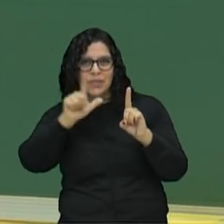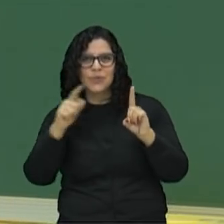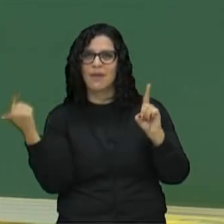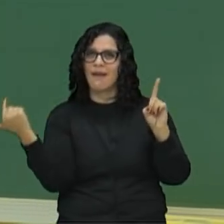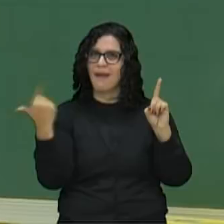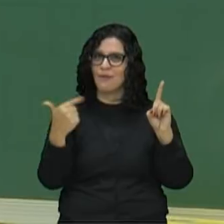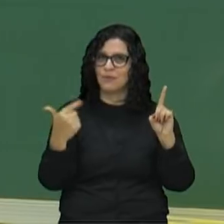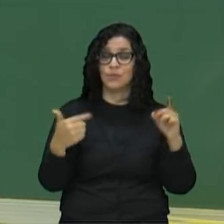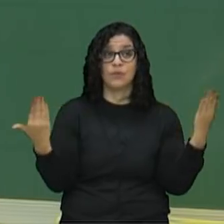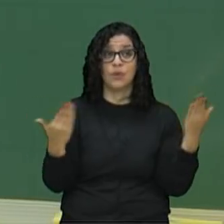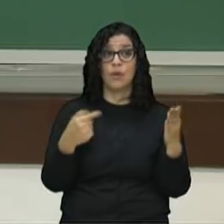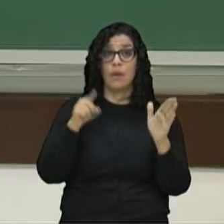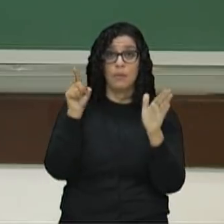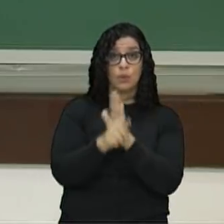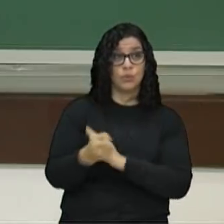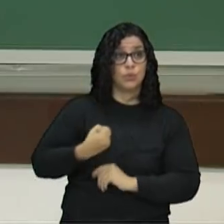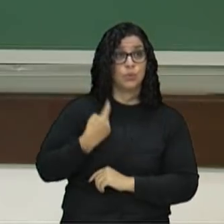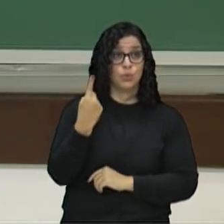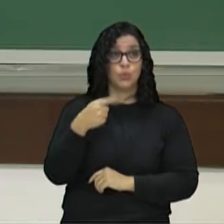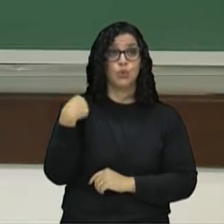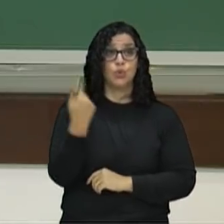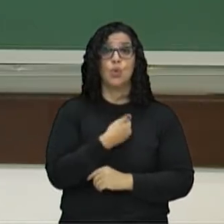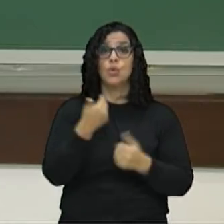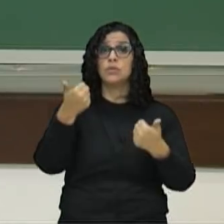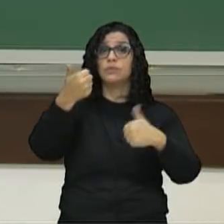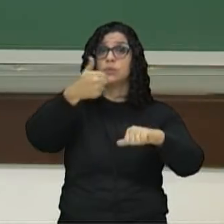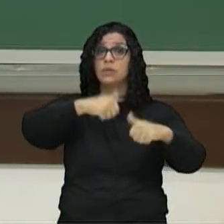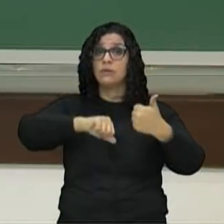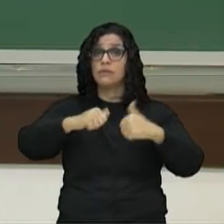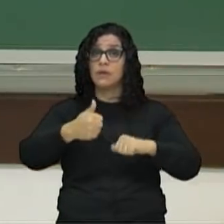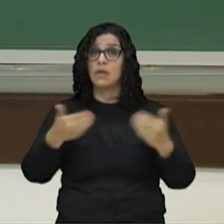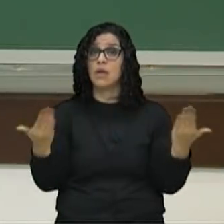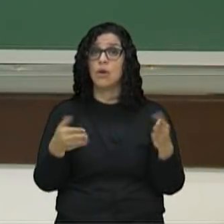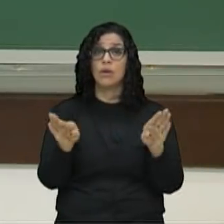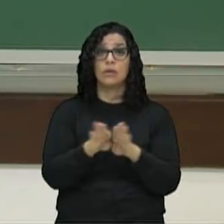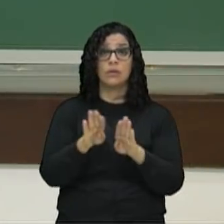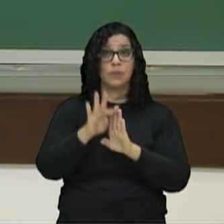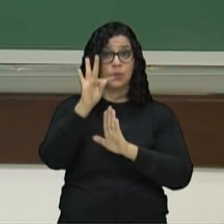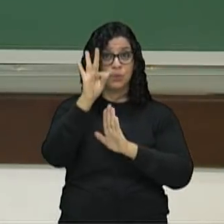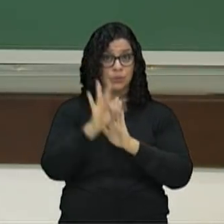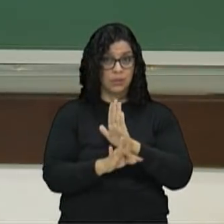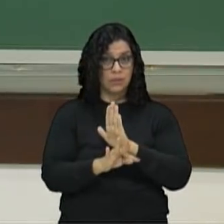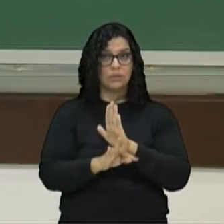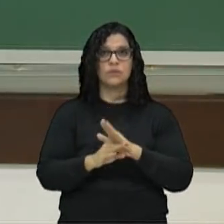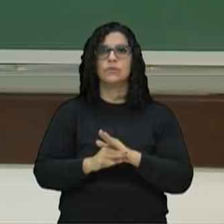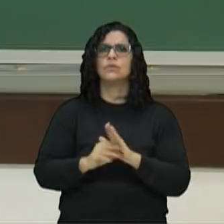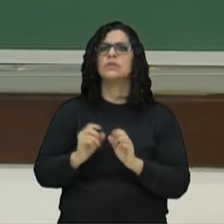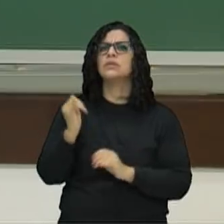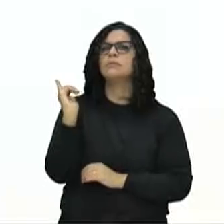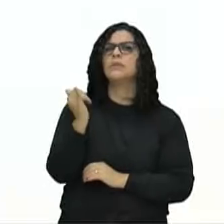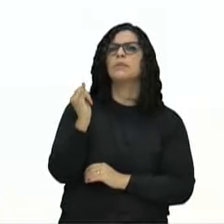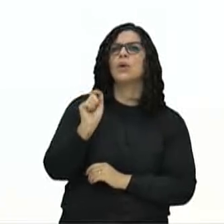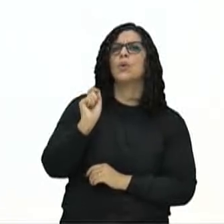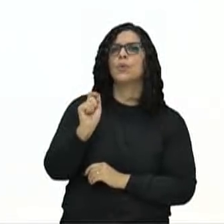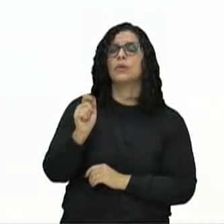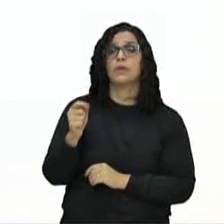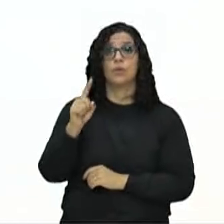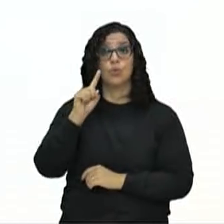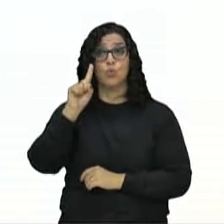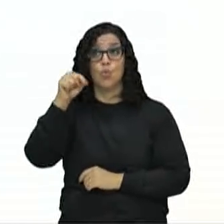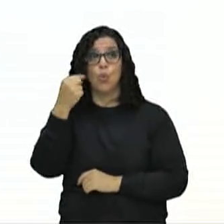Nesta questão número 1, nós vamos analisar esse texto que diz: no